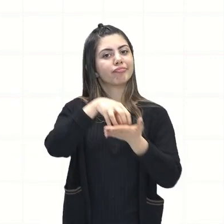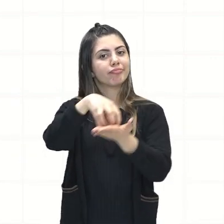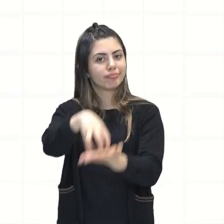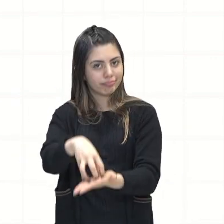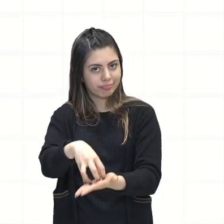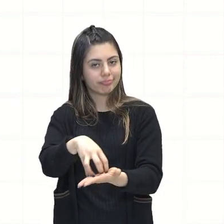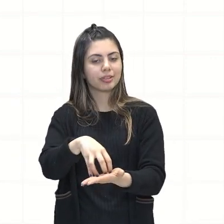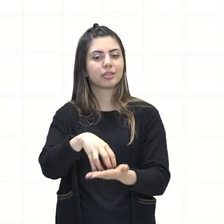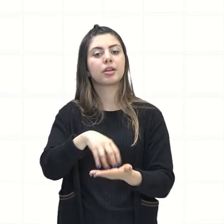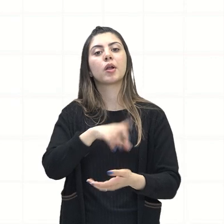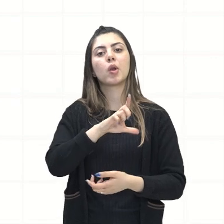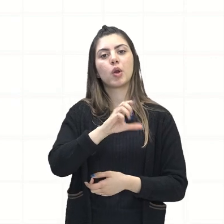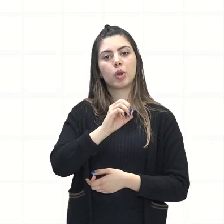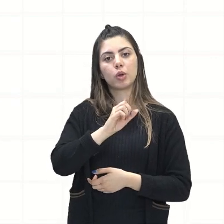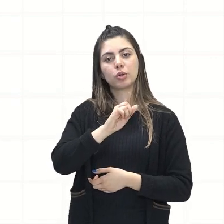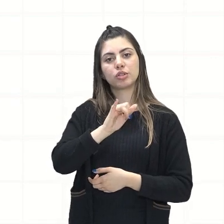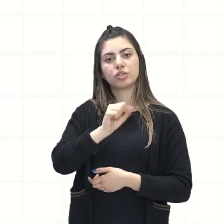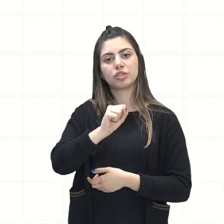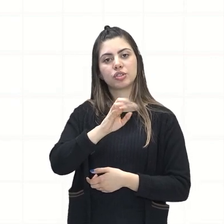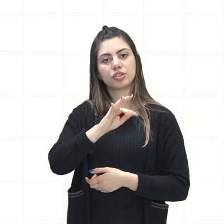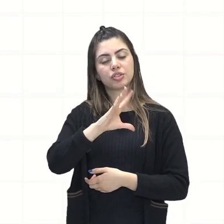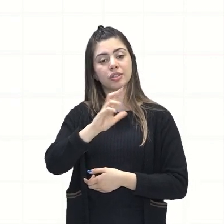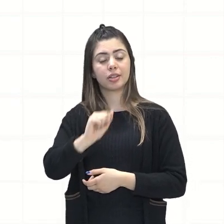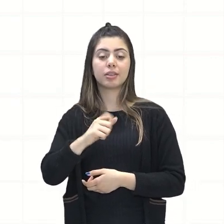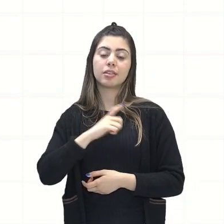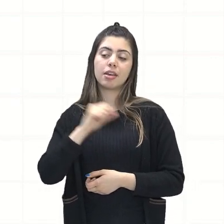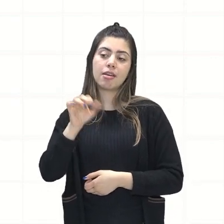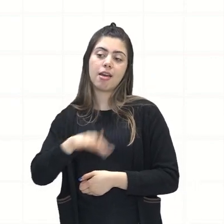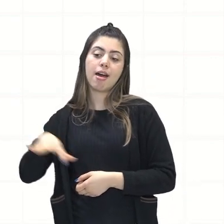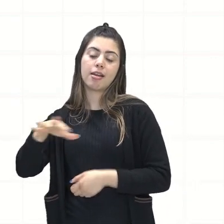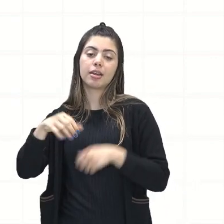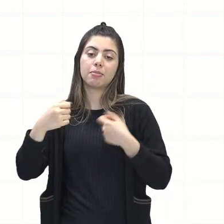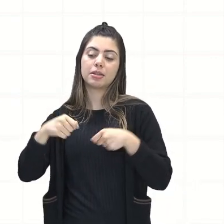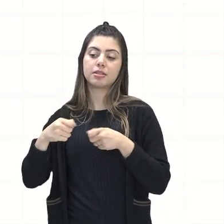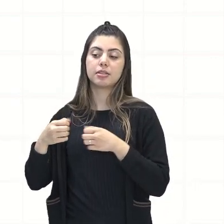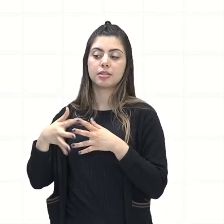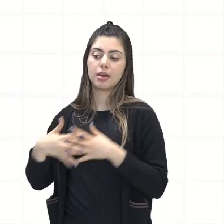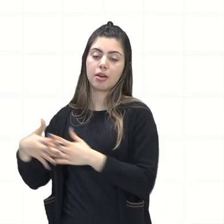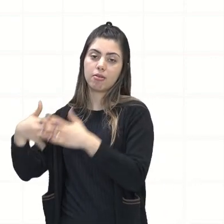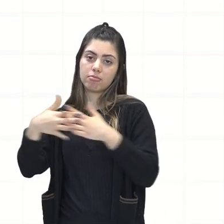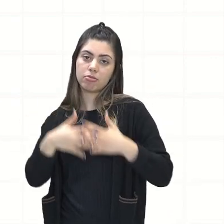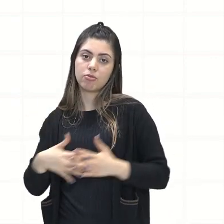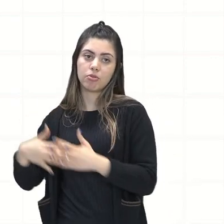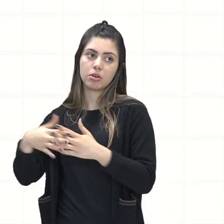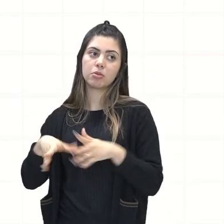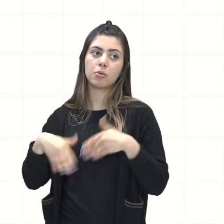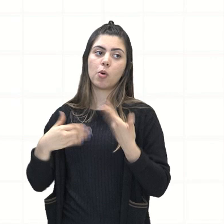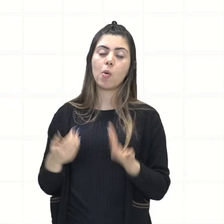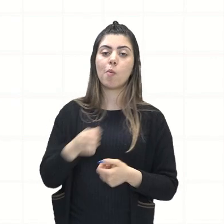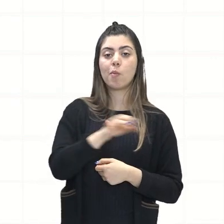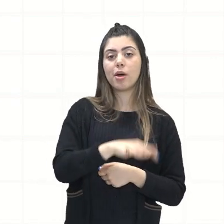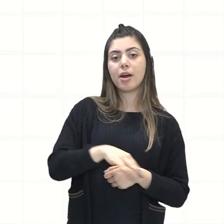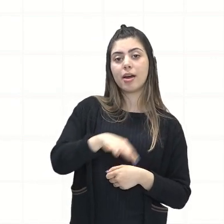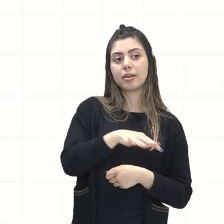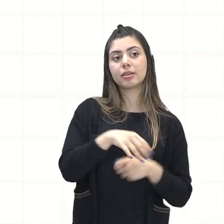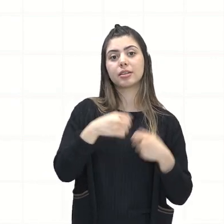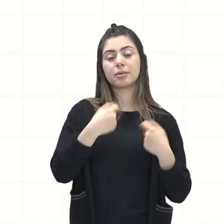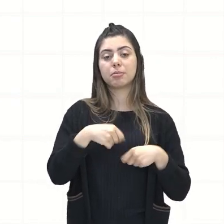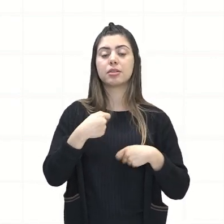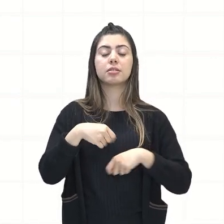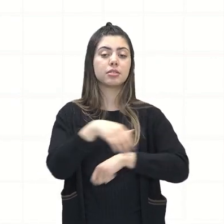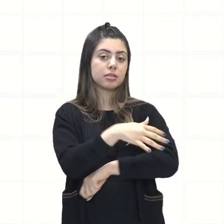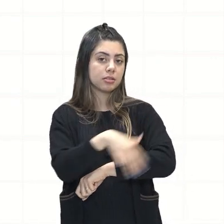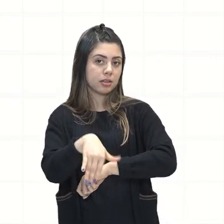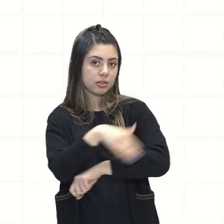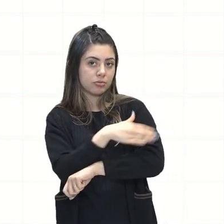logística. Tem áreas que vai precisar dos caminhões, tem áreas que vão precisar de transporte ali das